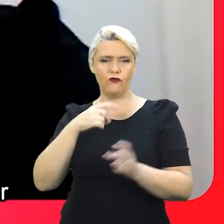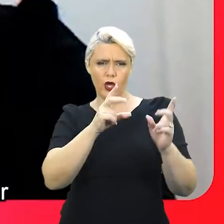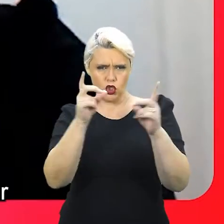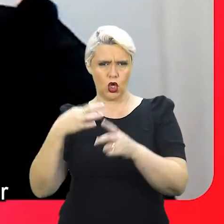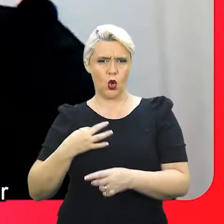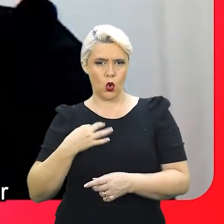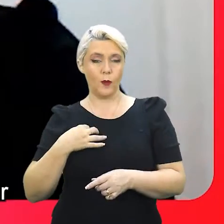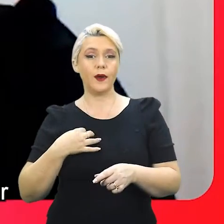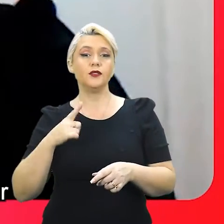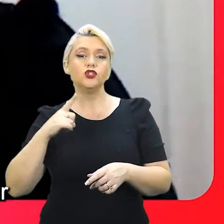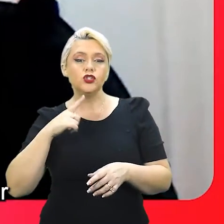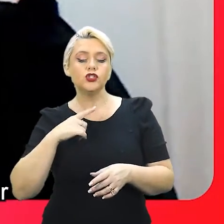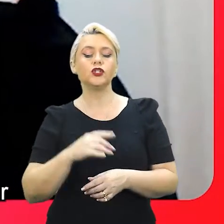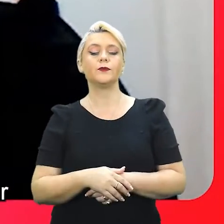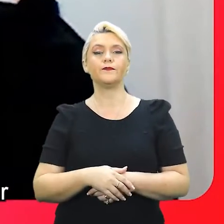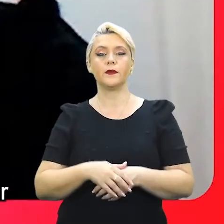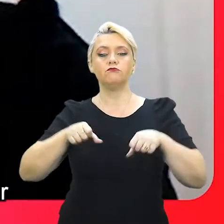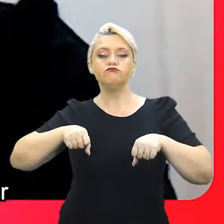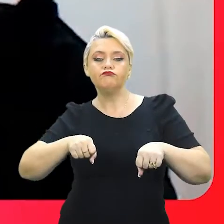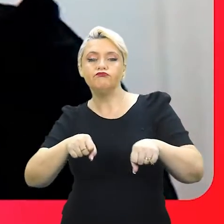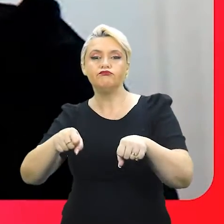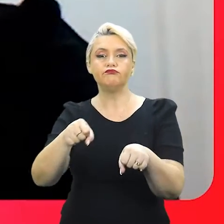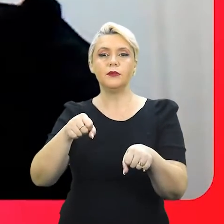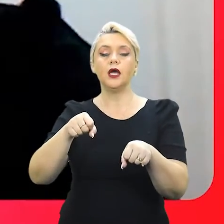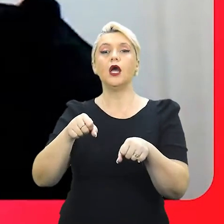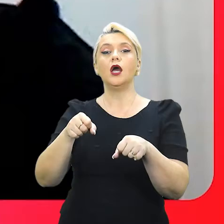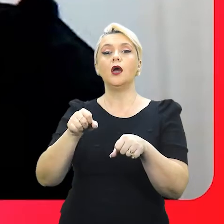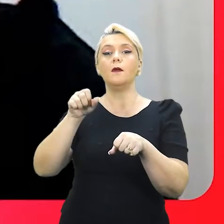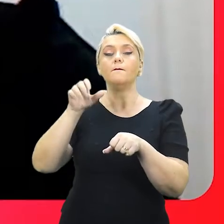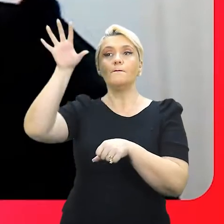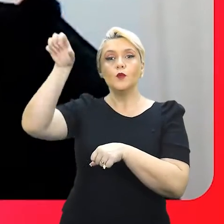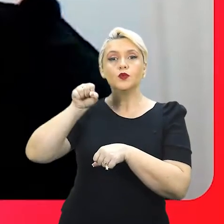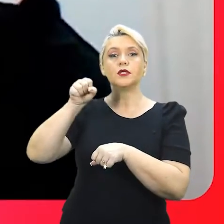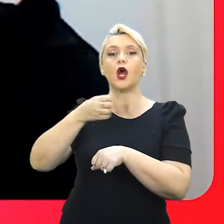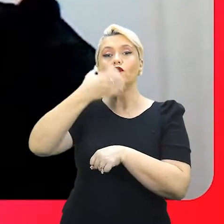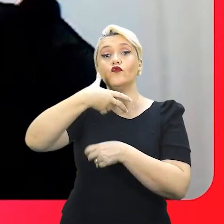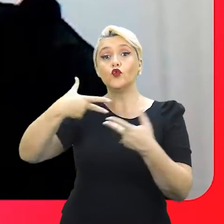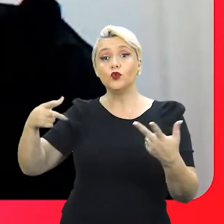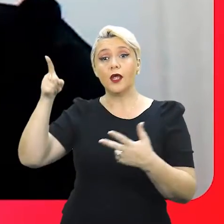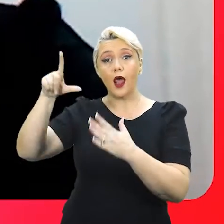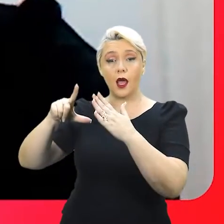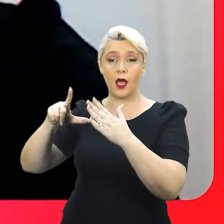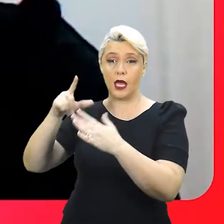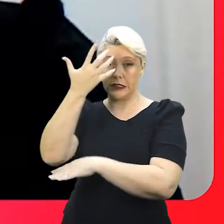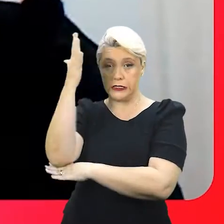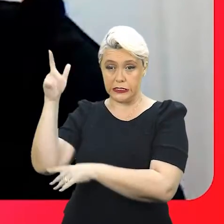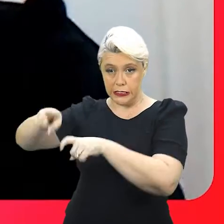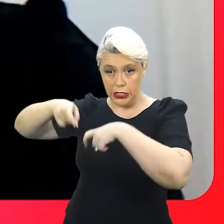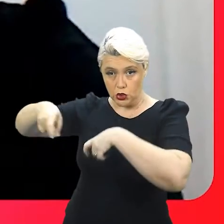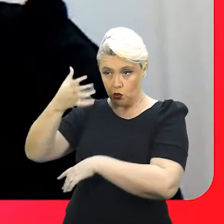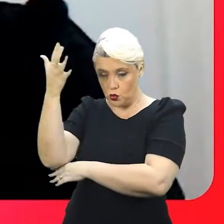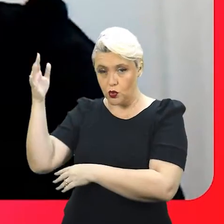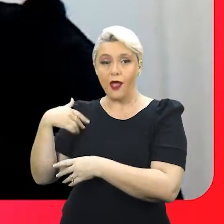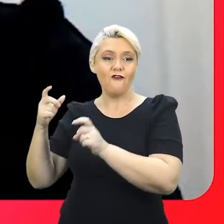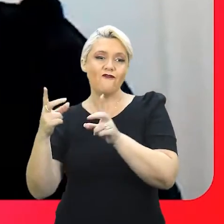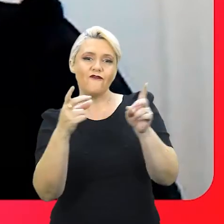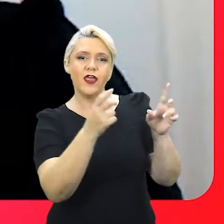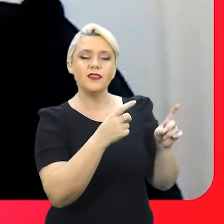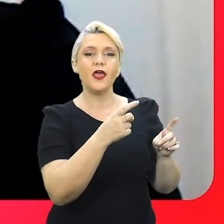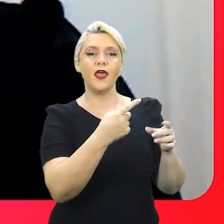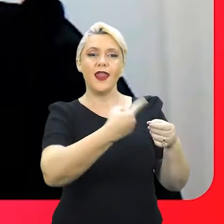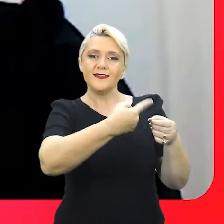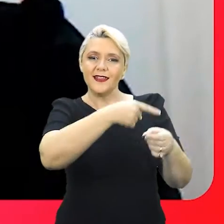uma carrocinha, eu também ia buscar frutas lá no Toninho Menta, no sítio dele, e vender frutas